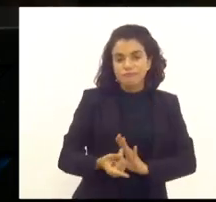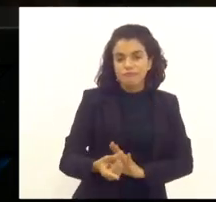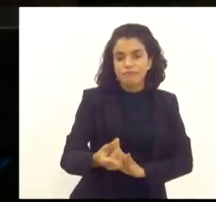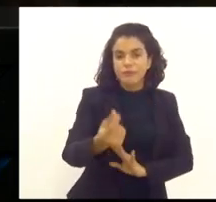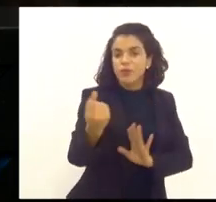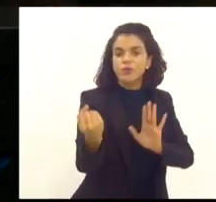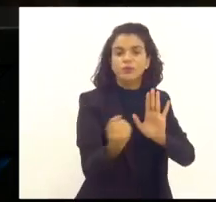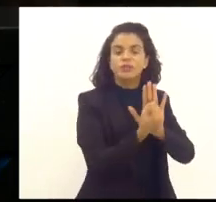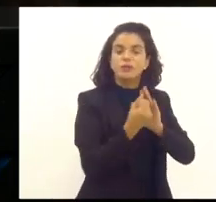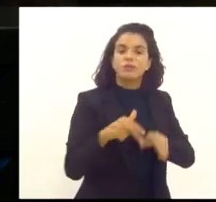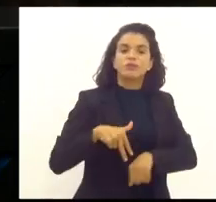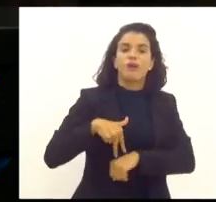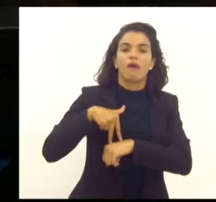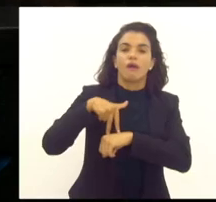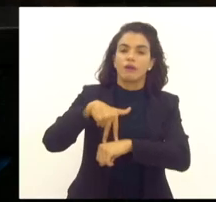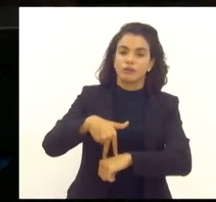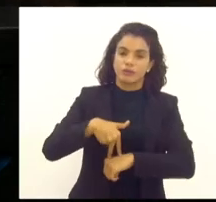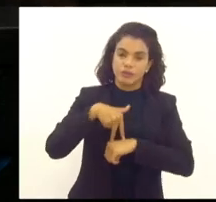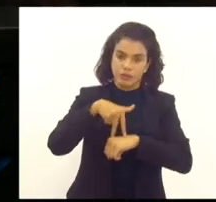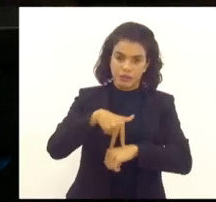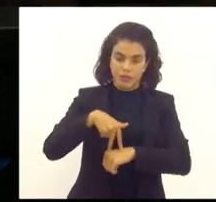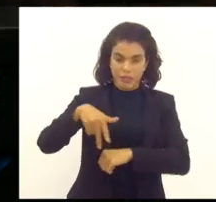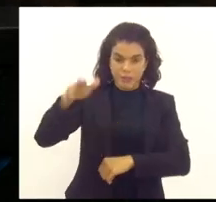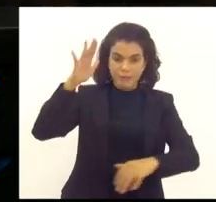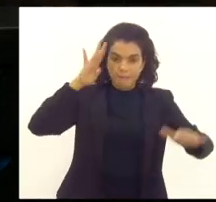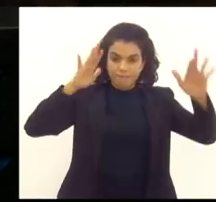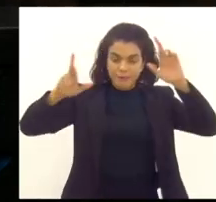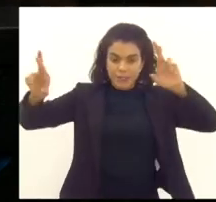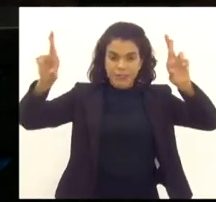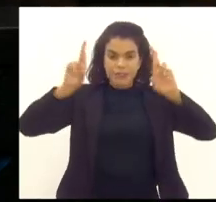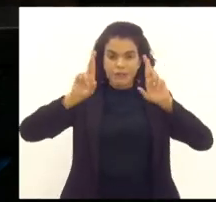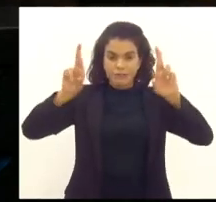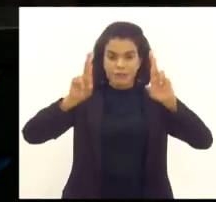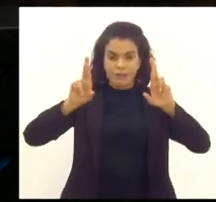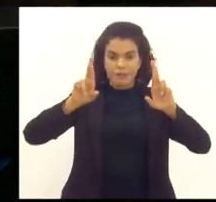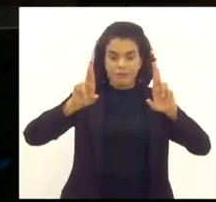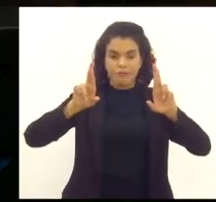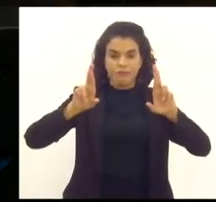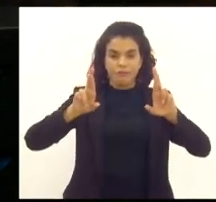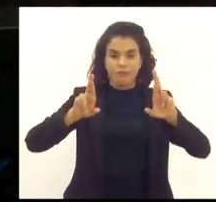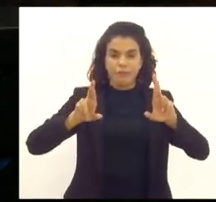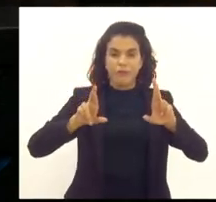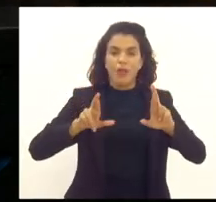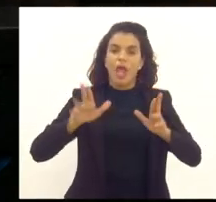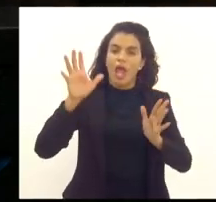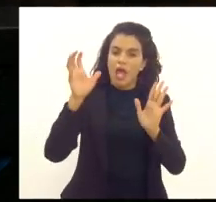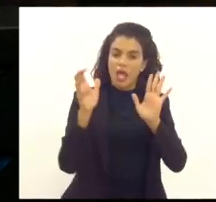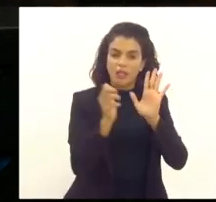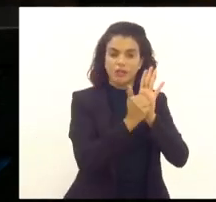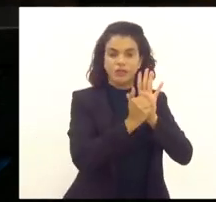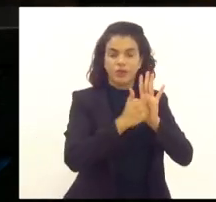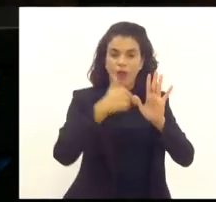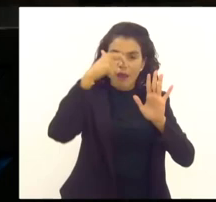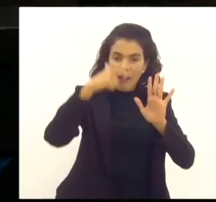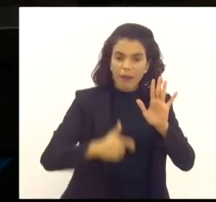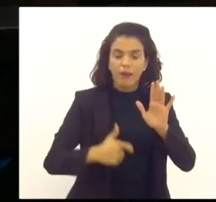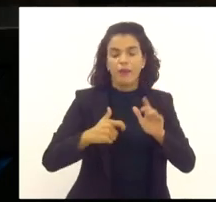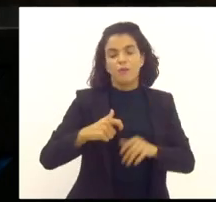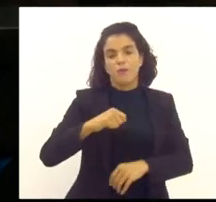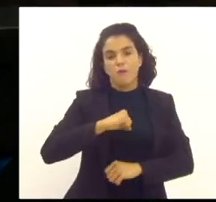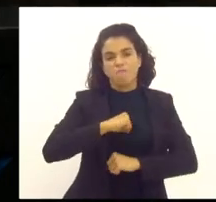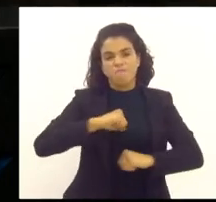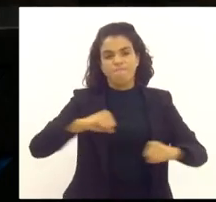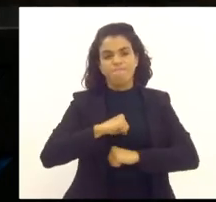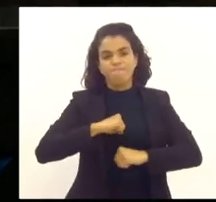símbolo de resistência e esperança fica aqui senhor presidente meu protesto e